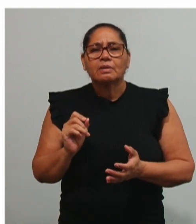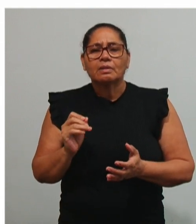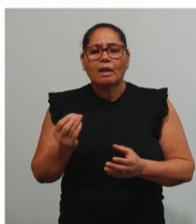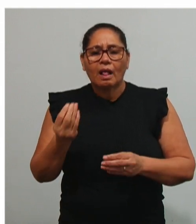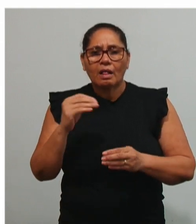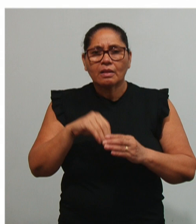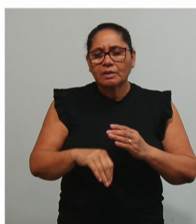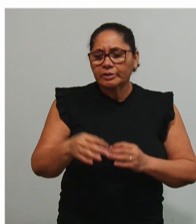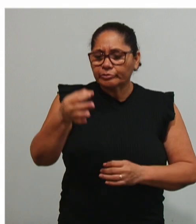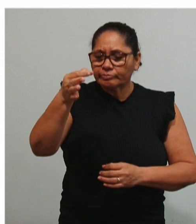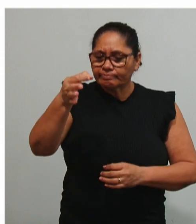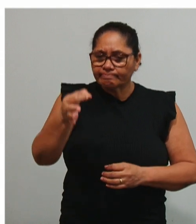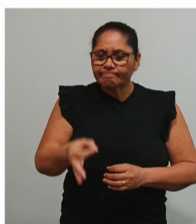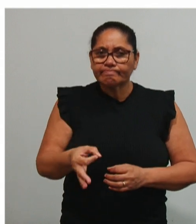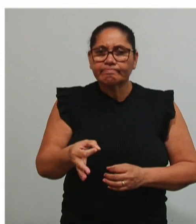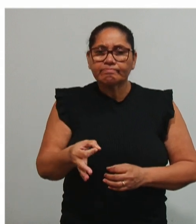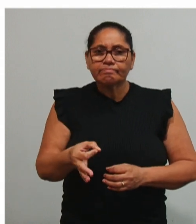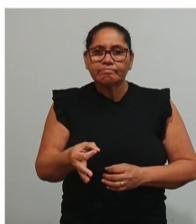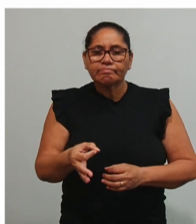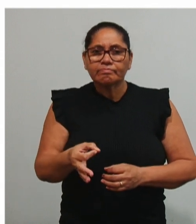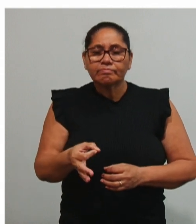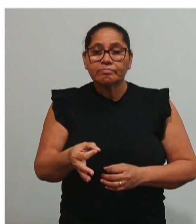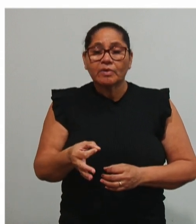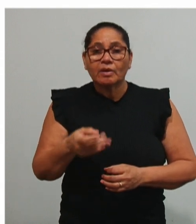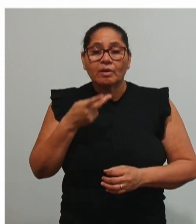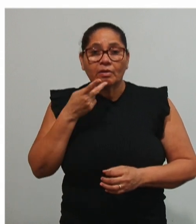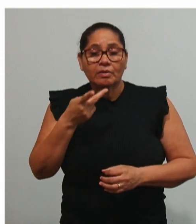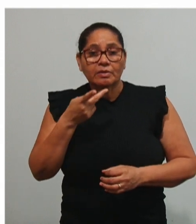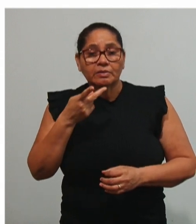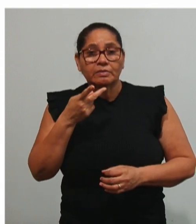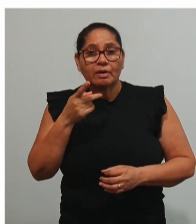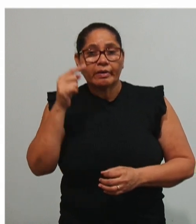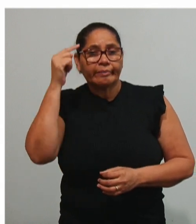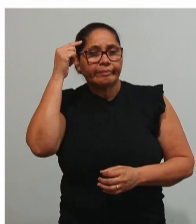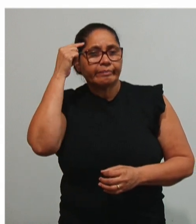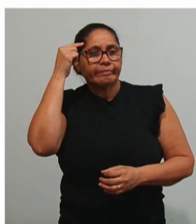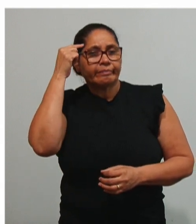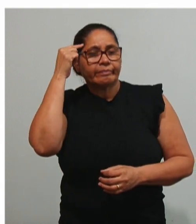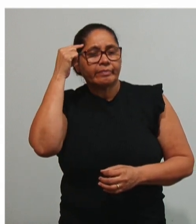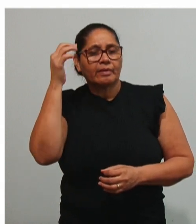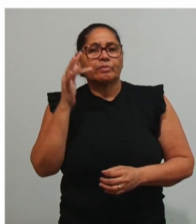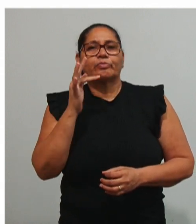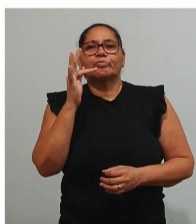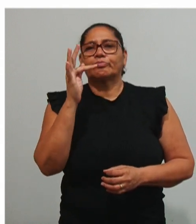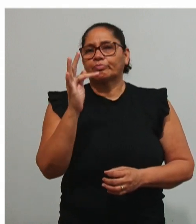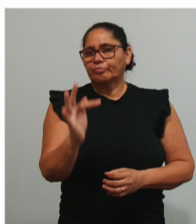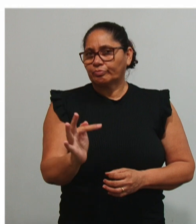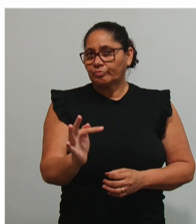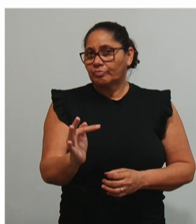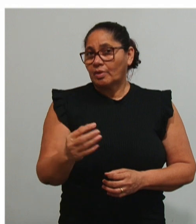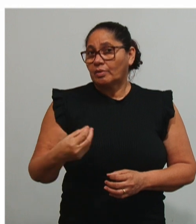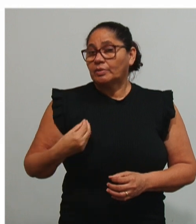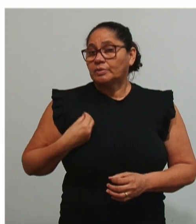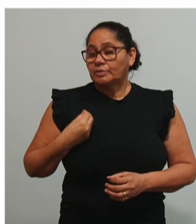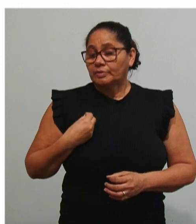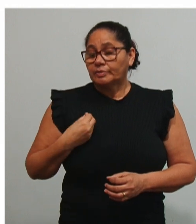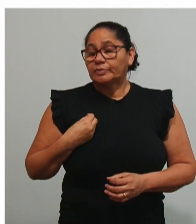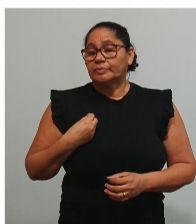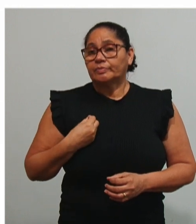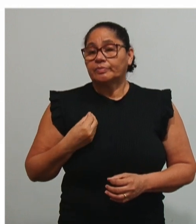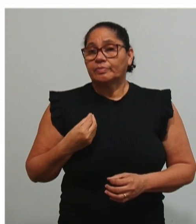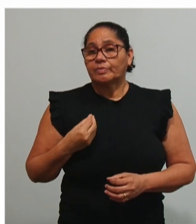nessa afirmação em relação a dizer que planejamento é pensar no futuro, né? Existe aqui